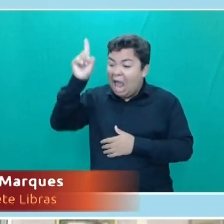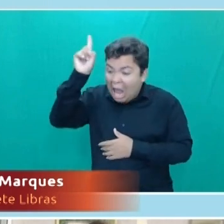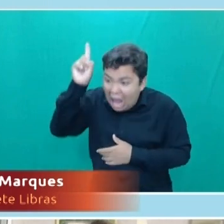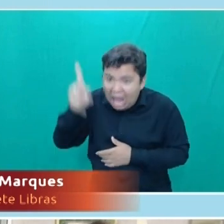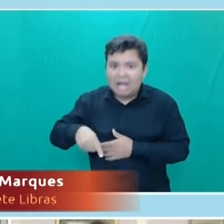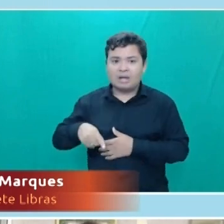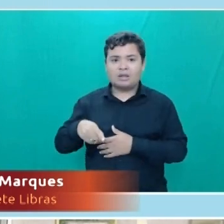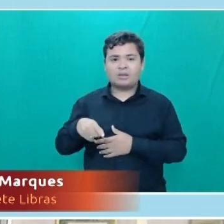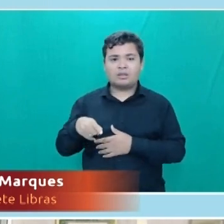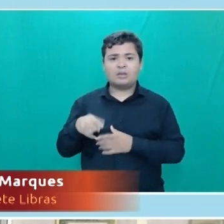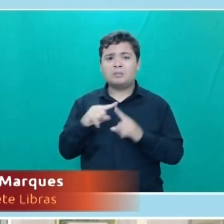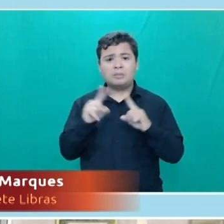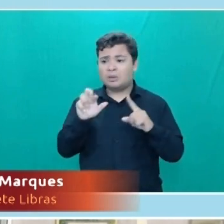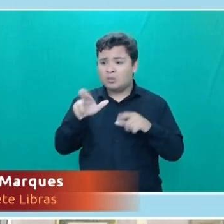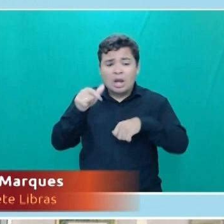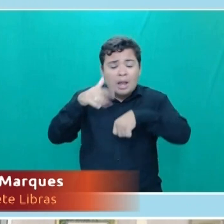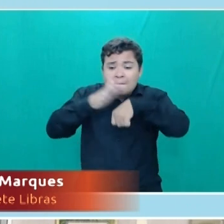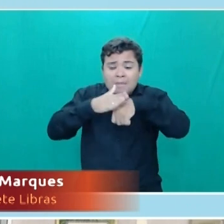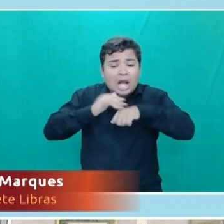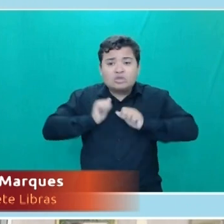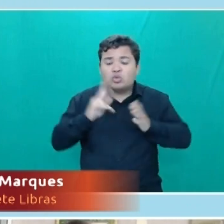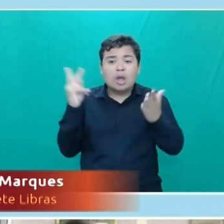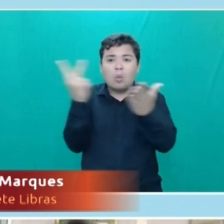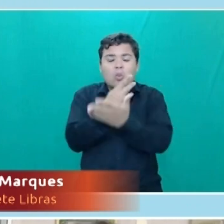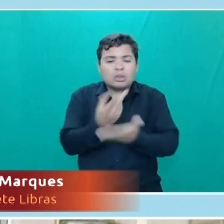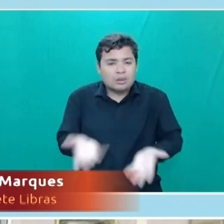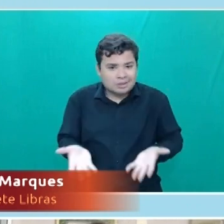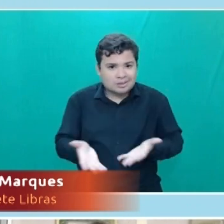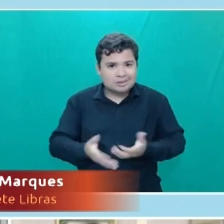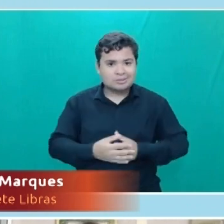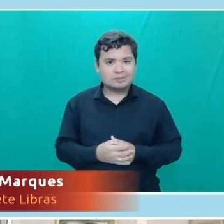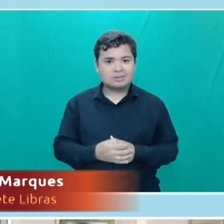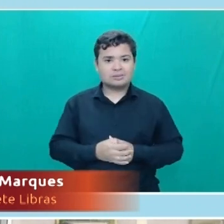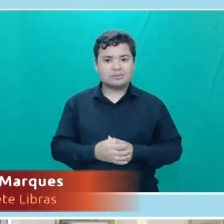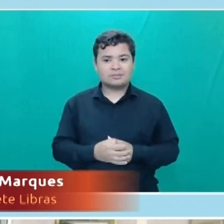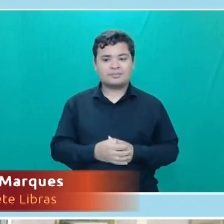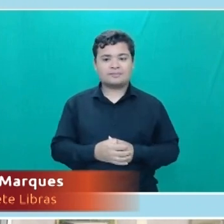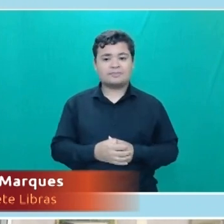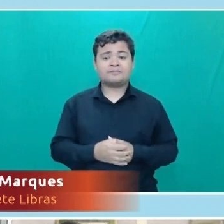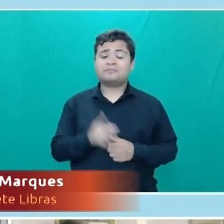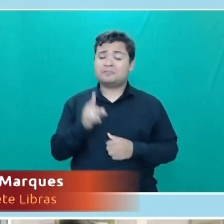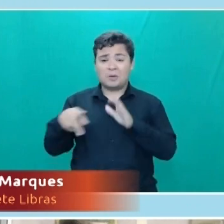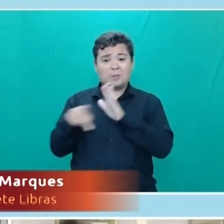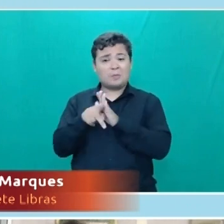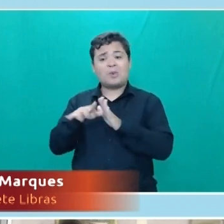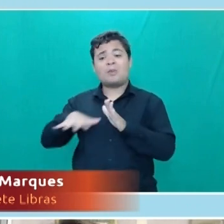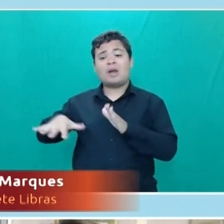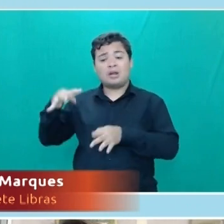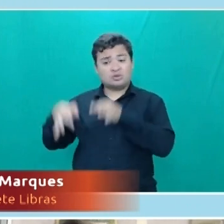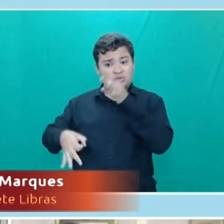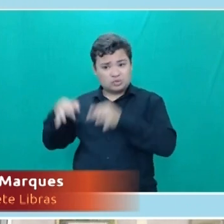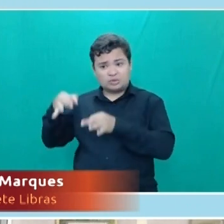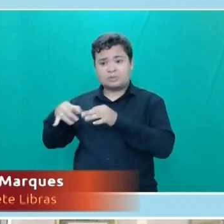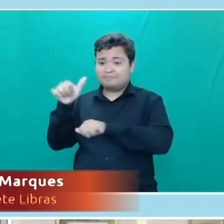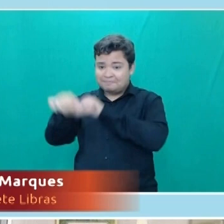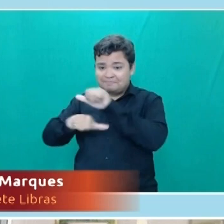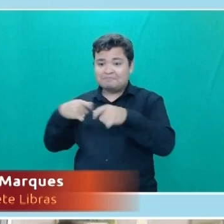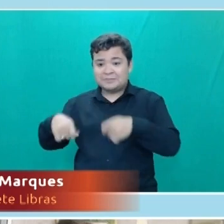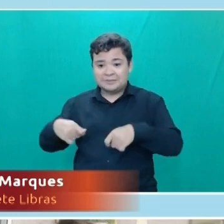ela fez. Né? Então, essa estruturante do Poder Judiciário precisa ser mudada. Pois